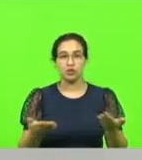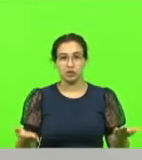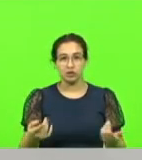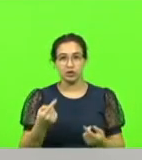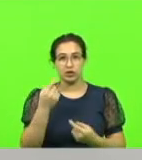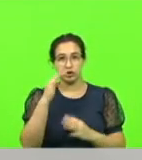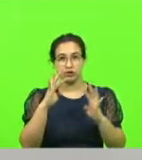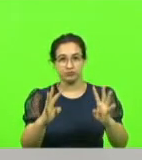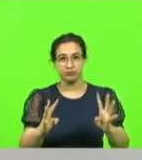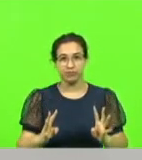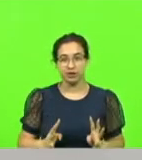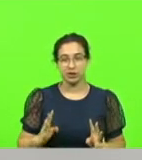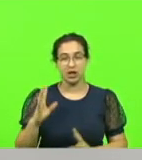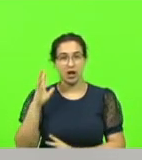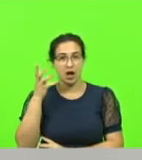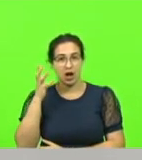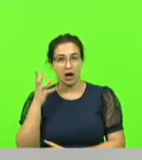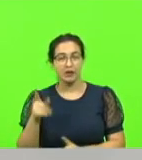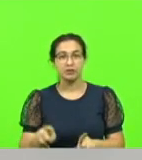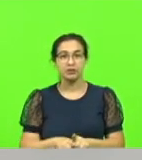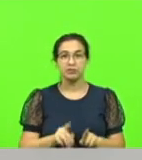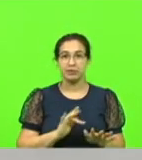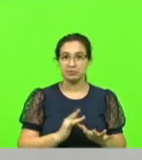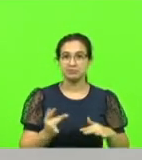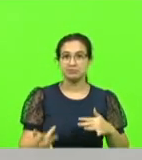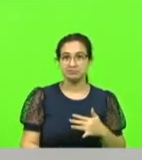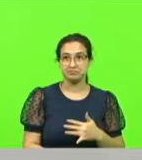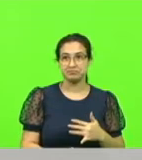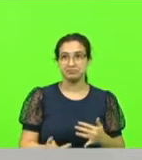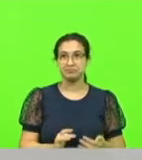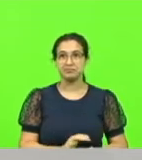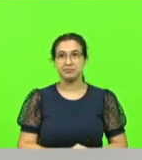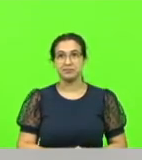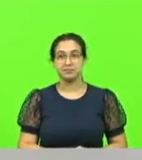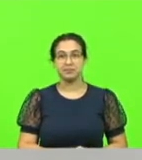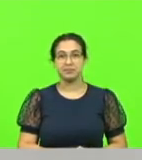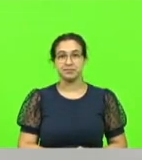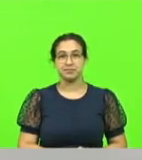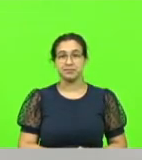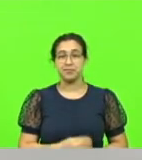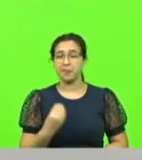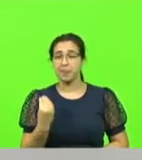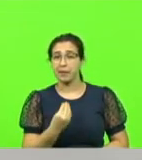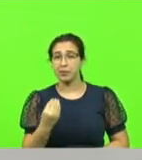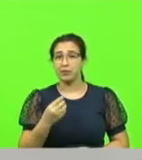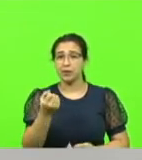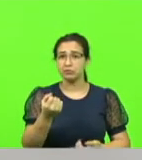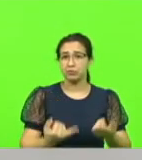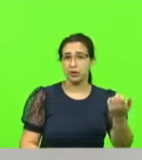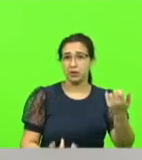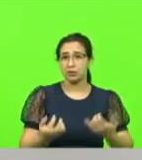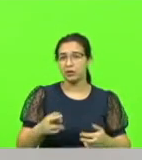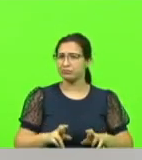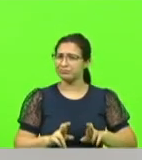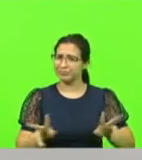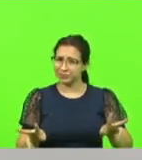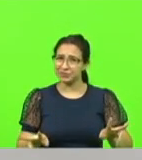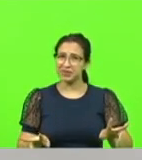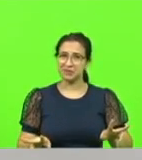TVA, Rádio Alesc e pelas redes sociais. Vou falar um pouquinho diferente, mas